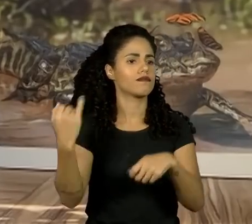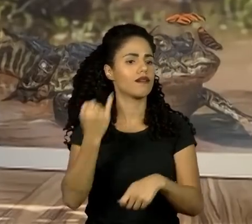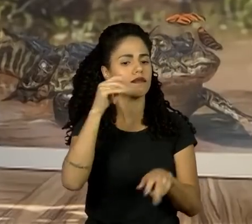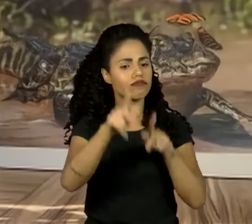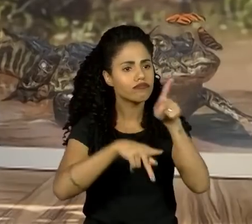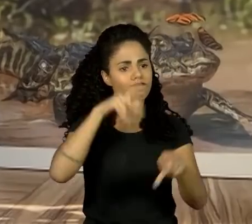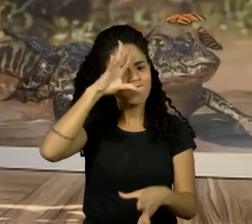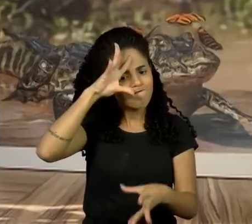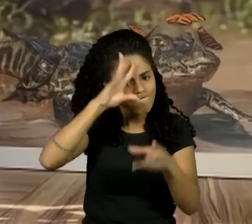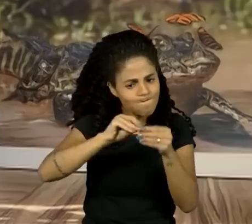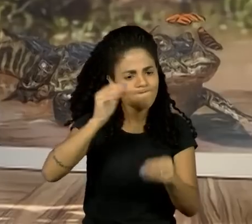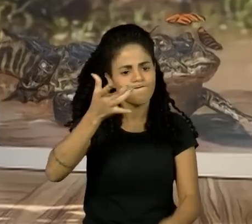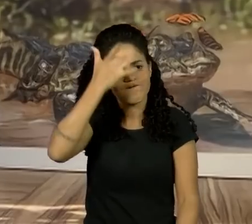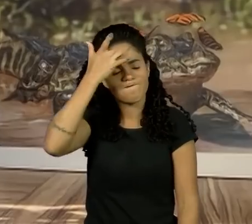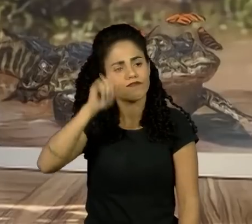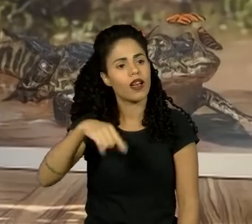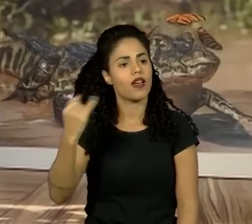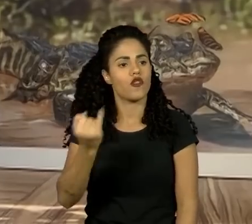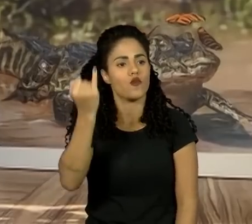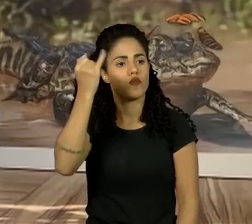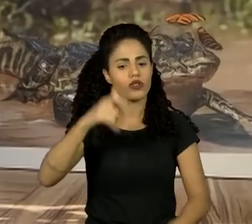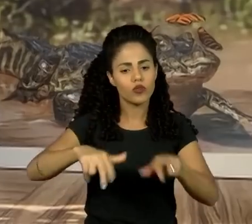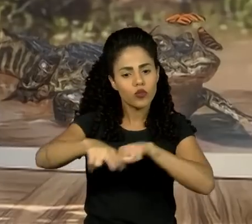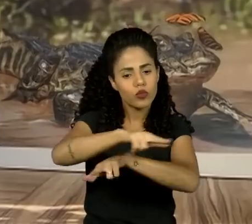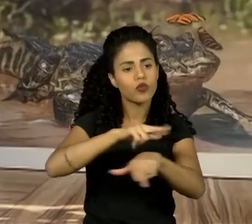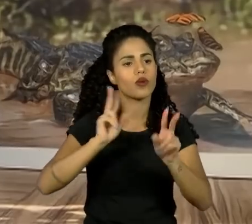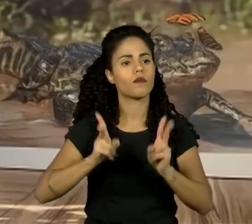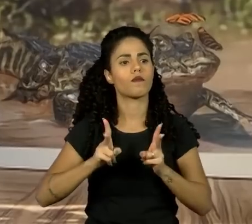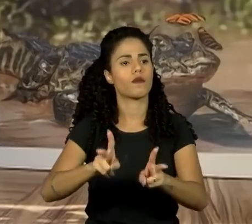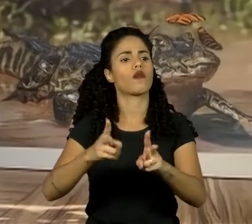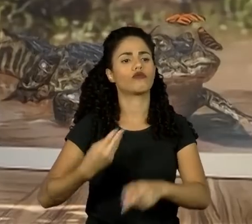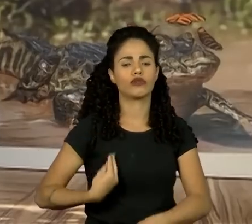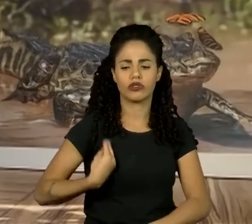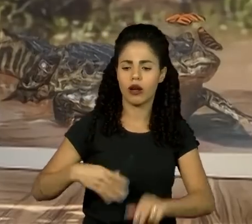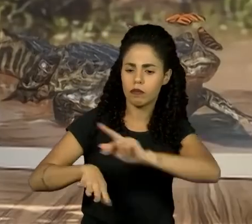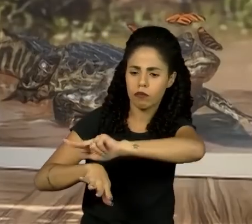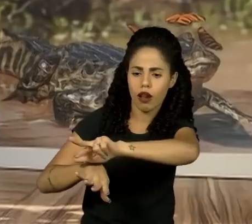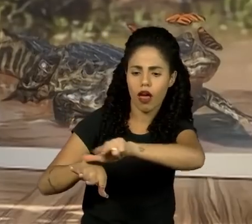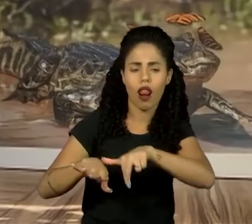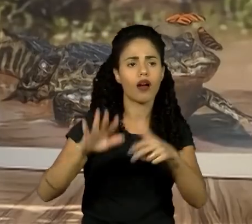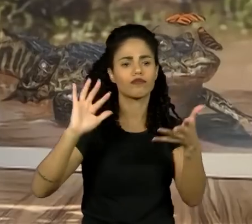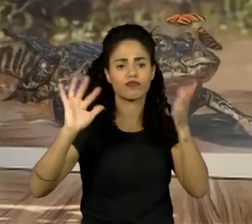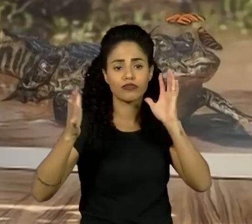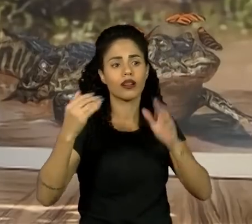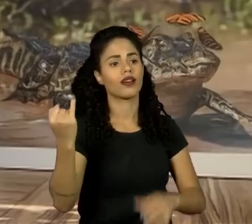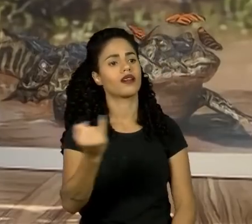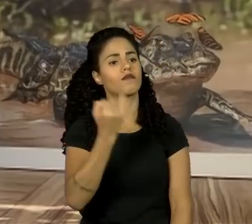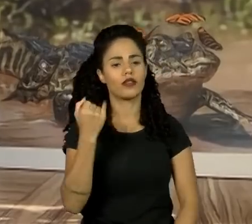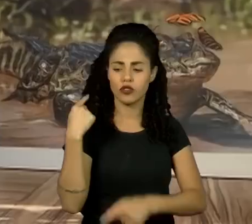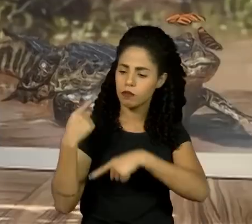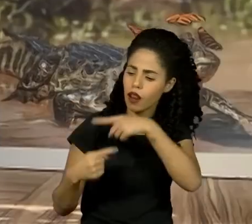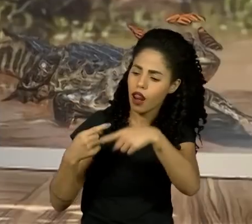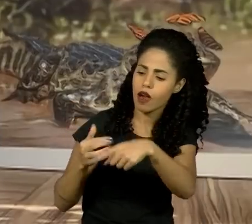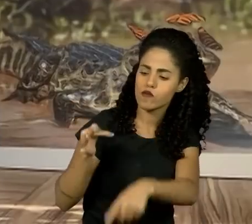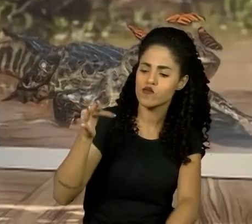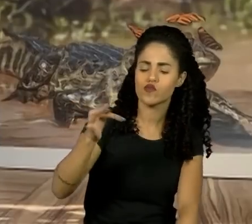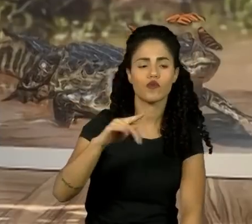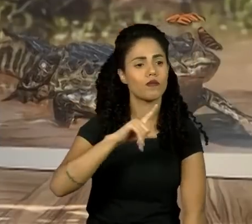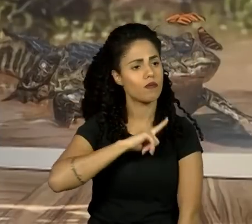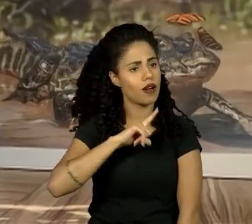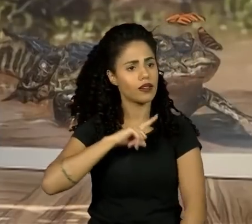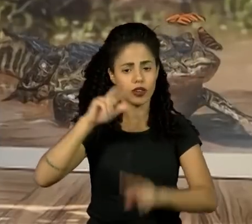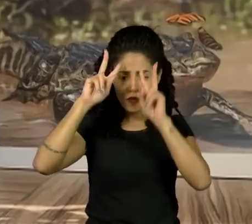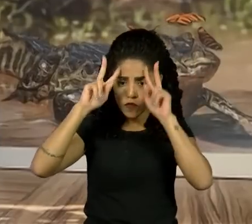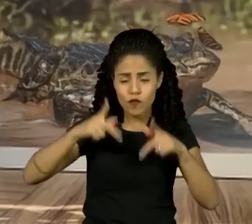população entenda a relevância da biodiversidade para a manutenção de serviços ecossistêmicos, para o próprio prosperar da espécie humana